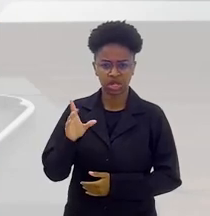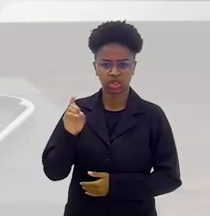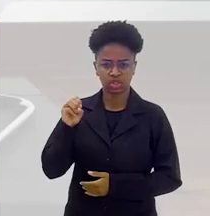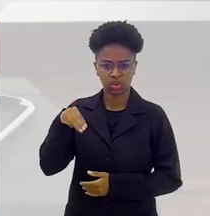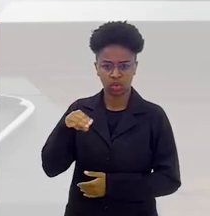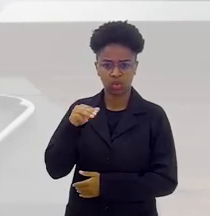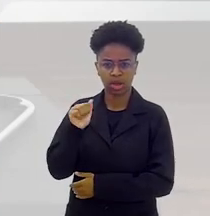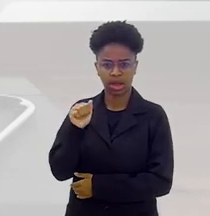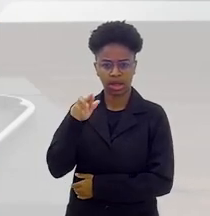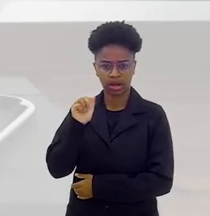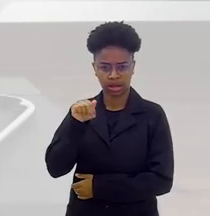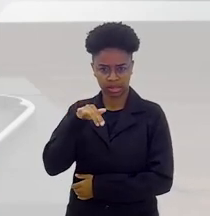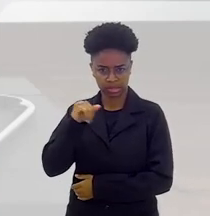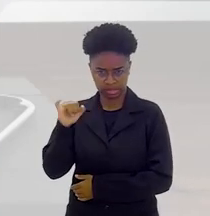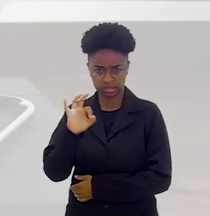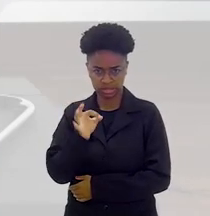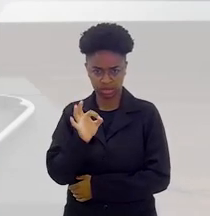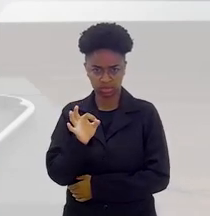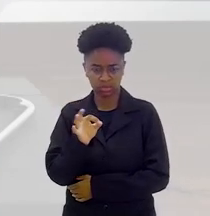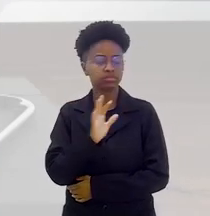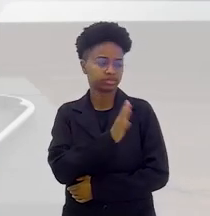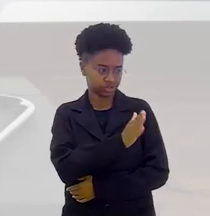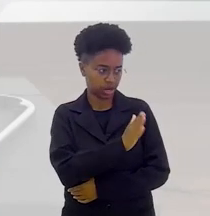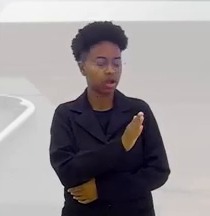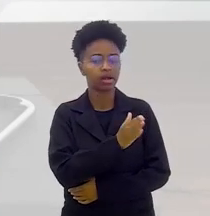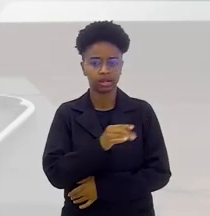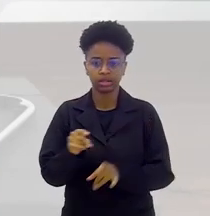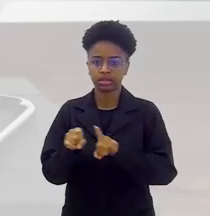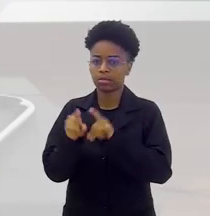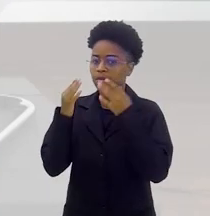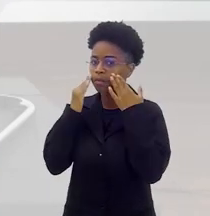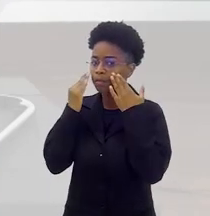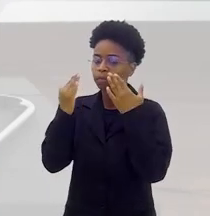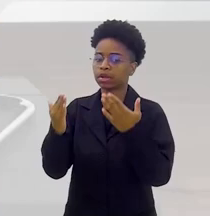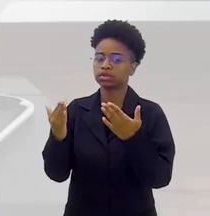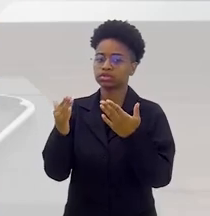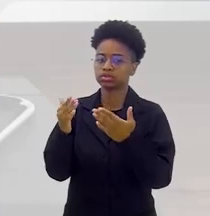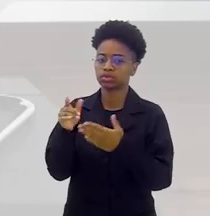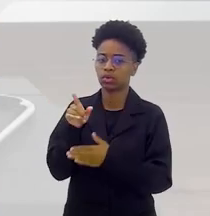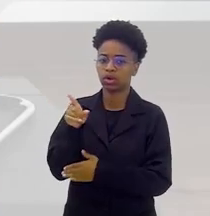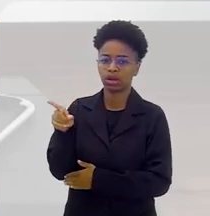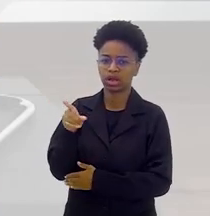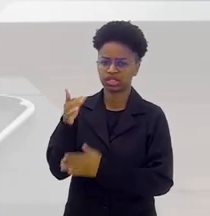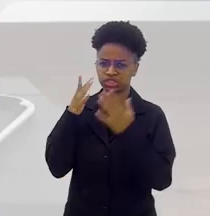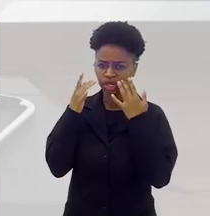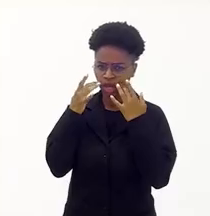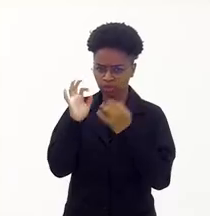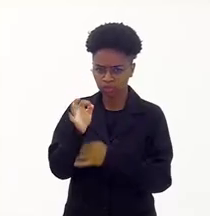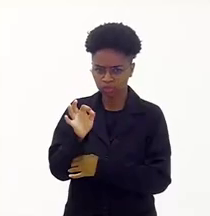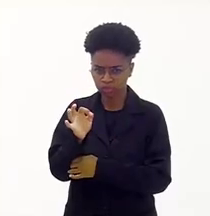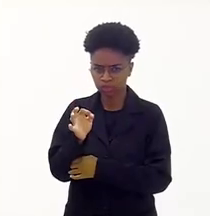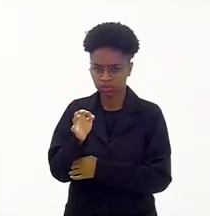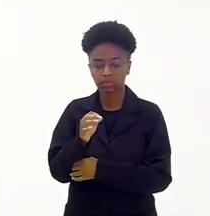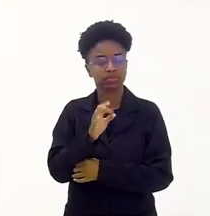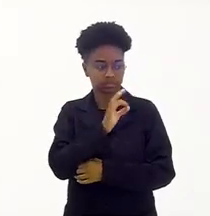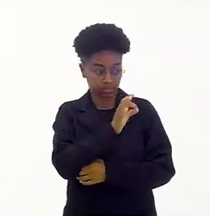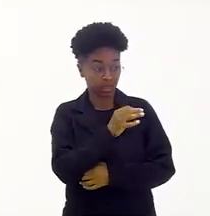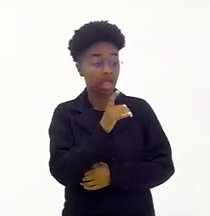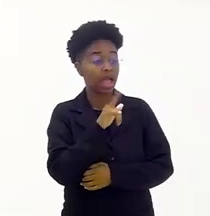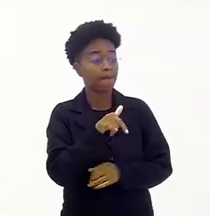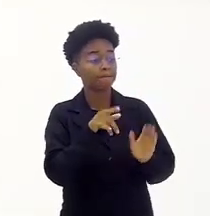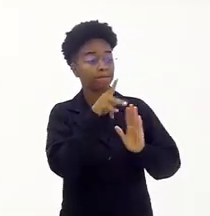Dom Urani, a história de Dom Urani. Sim, Dom Urani. Foi apresentado lá no próprio... Foi, não. O Dorani